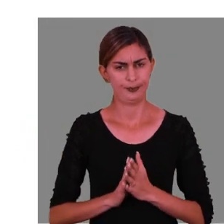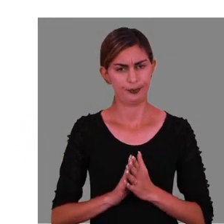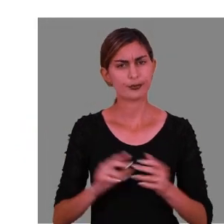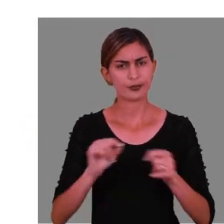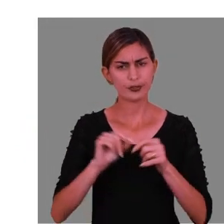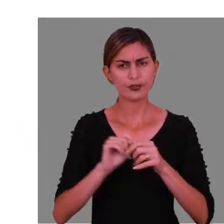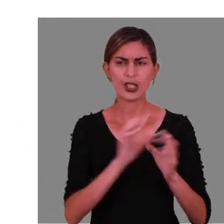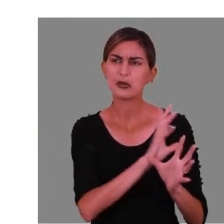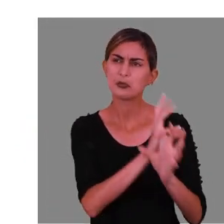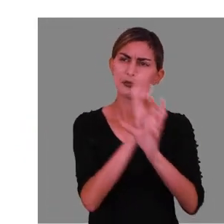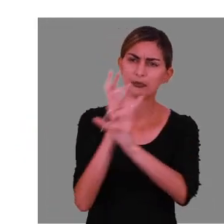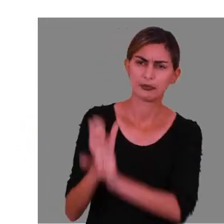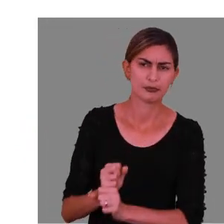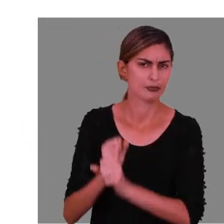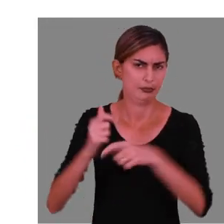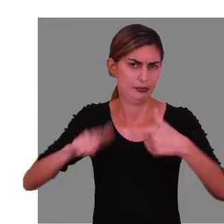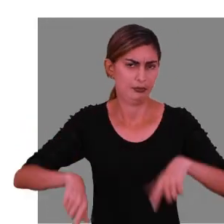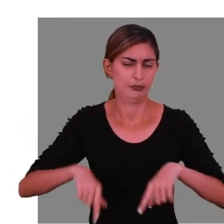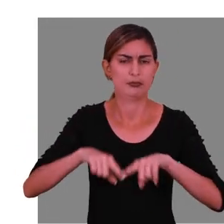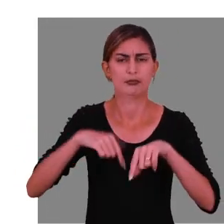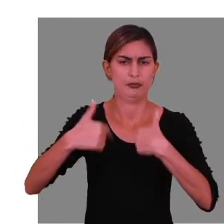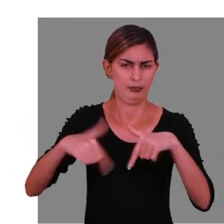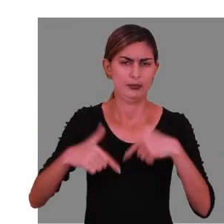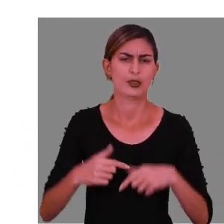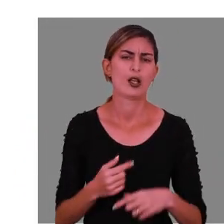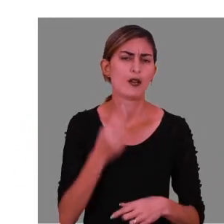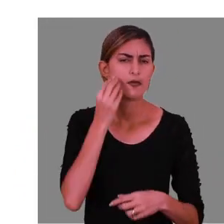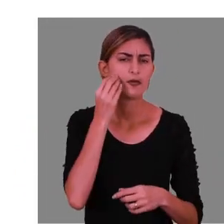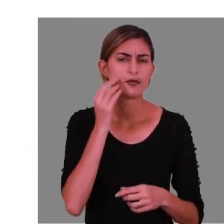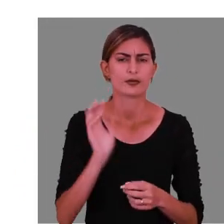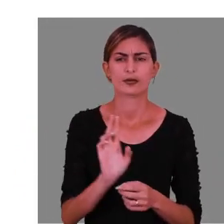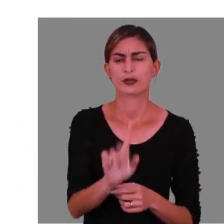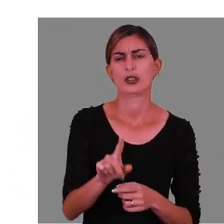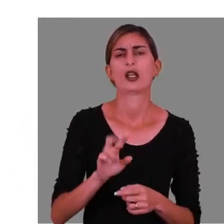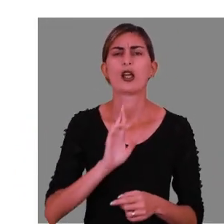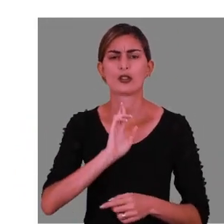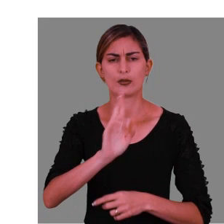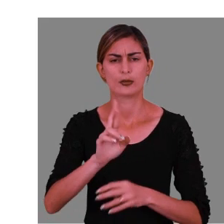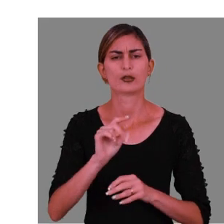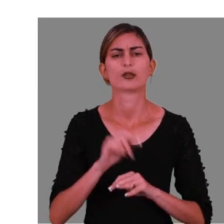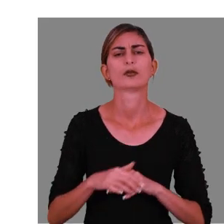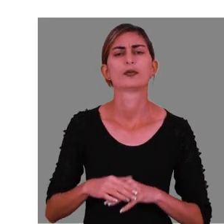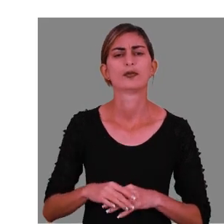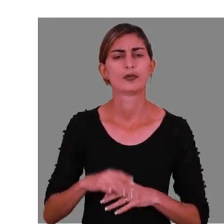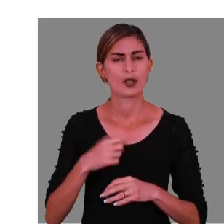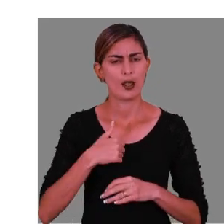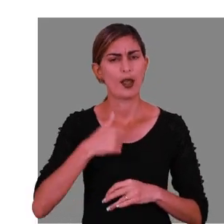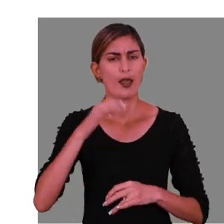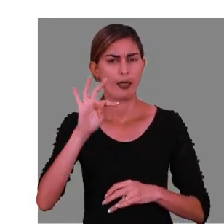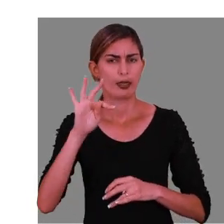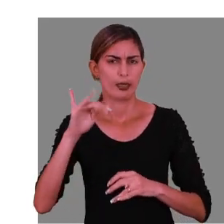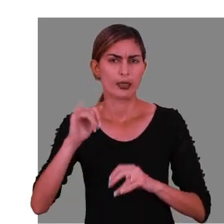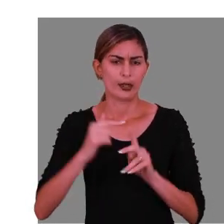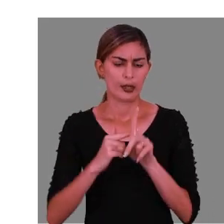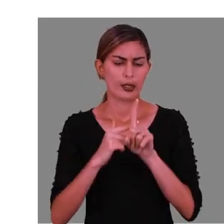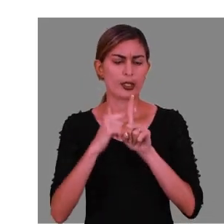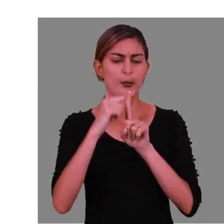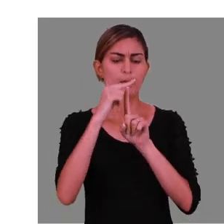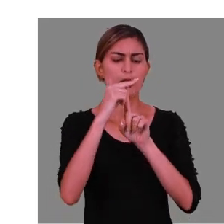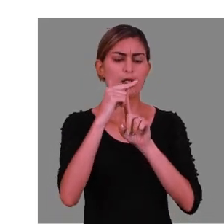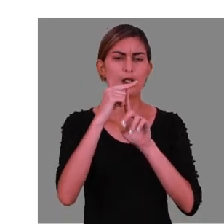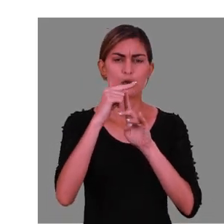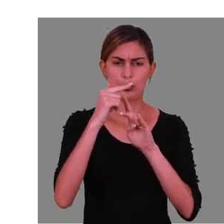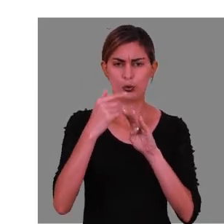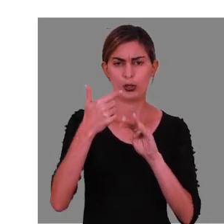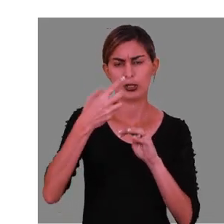Então, ao realizar um levantamento ambiental neste setor, foram obtidos os seguintes resultados. A temperatura de globo